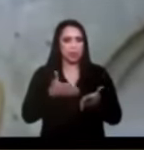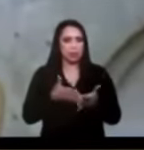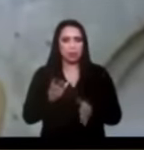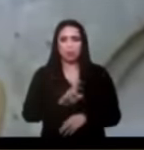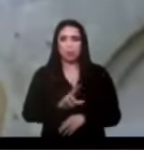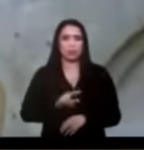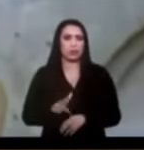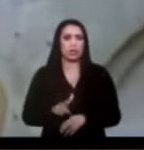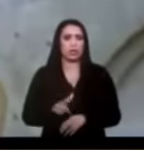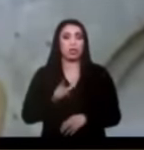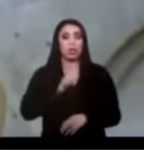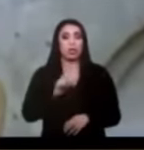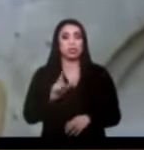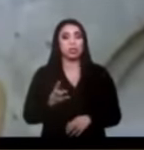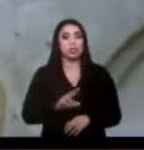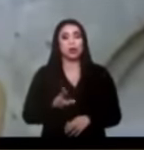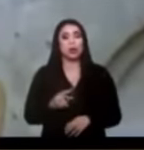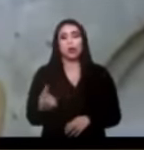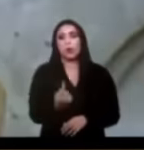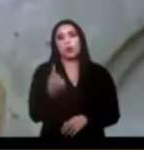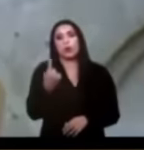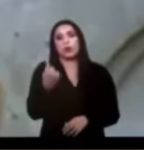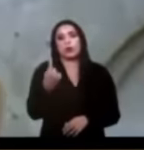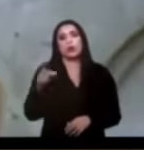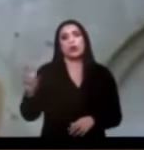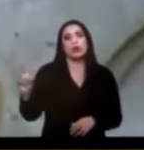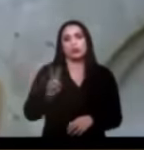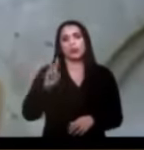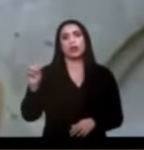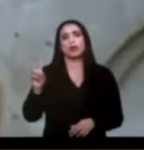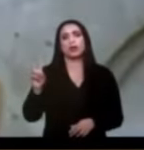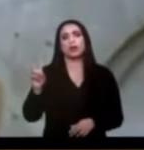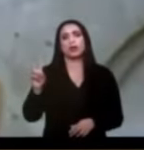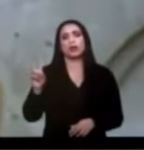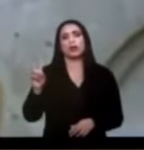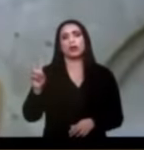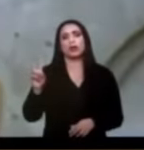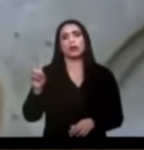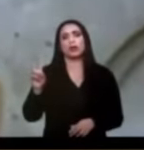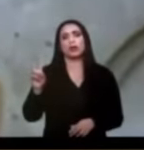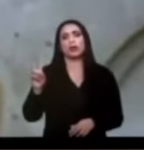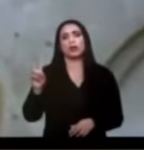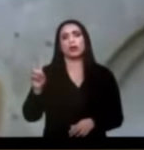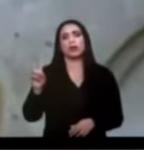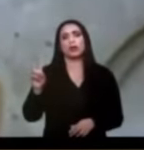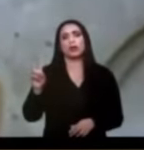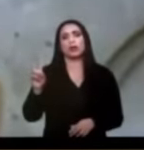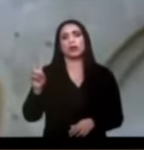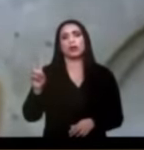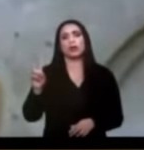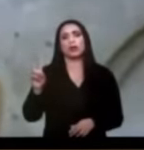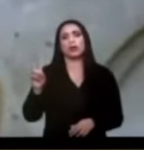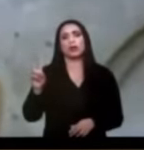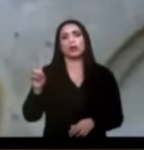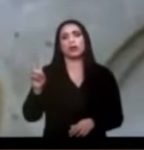é o único valor que deve prevalecer numa sociedade civilizada vou tentar explicar uma coisa para você pessoal